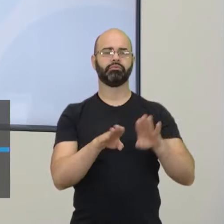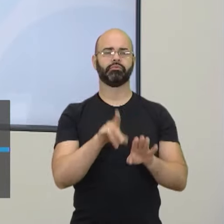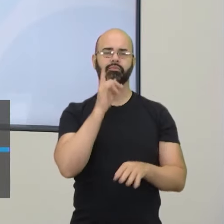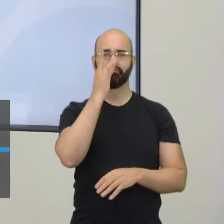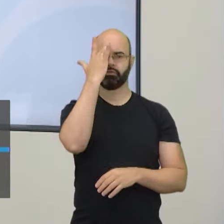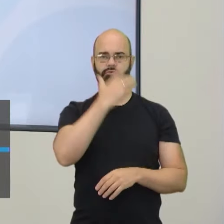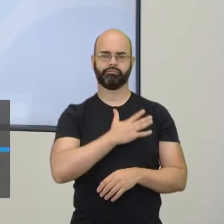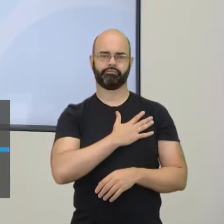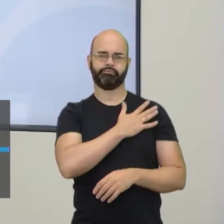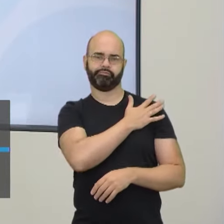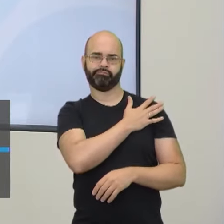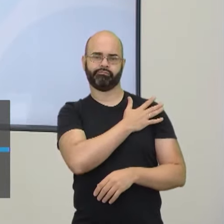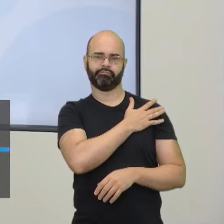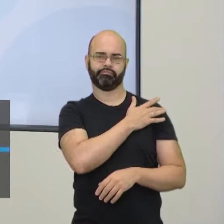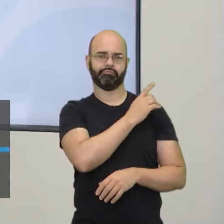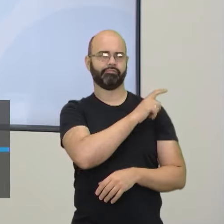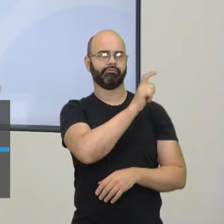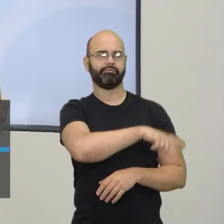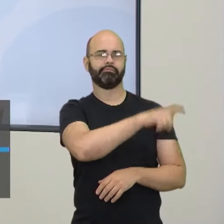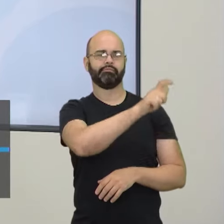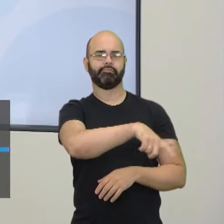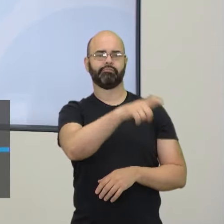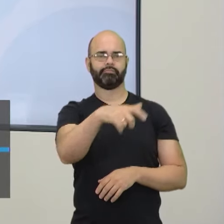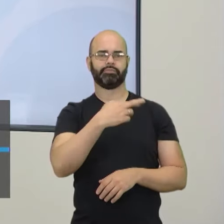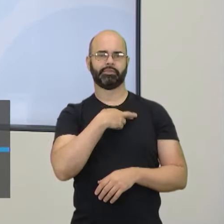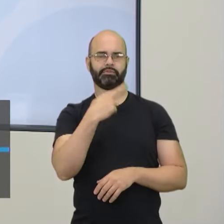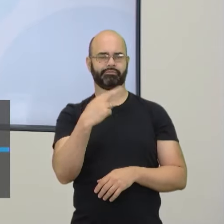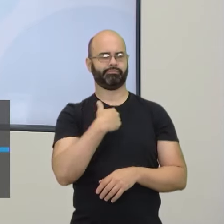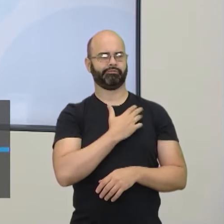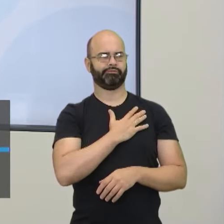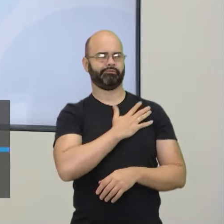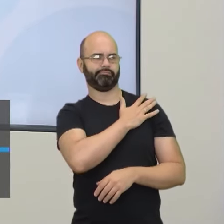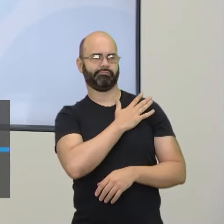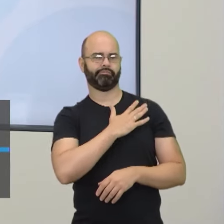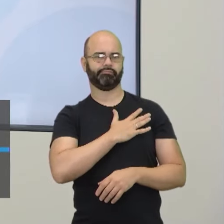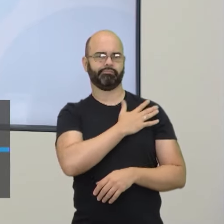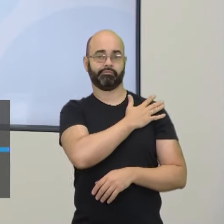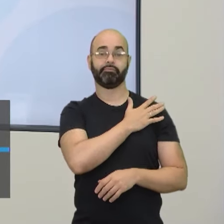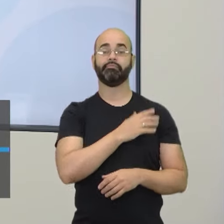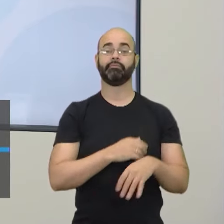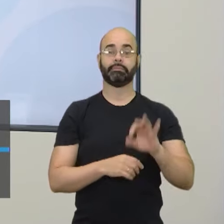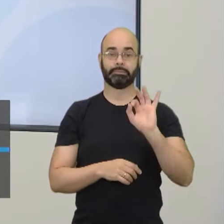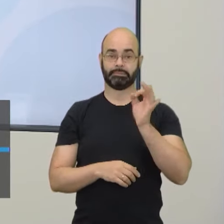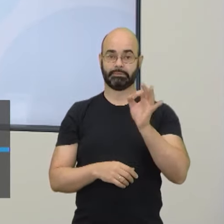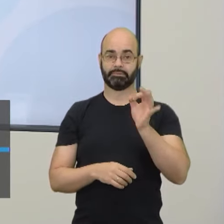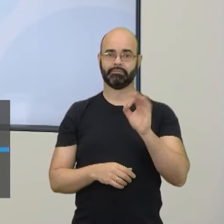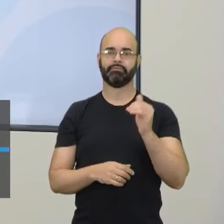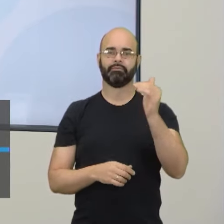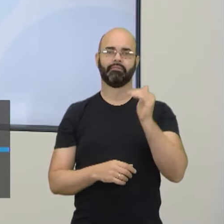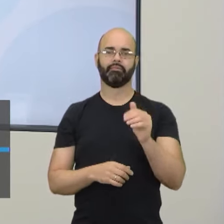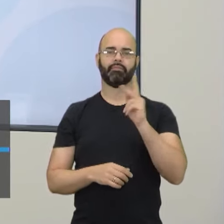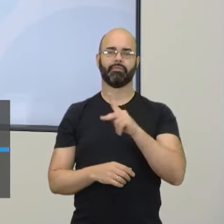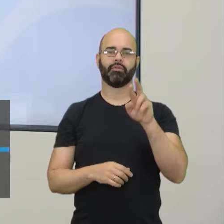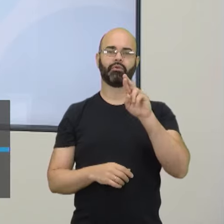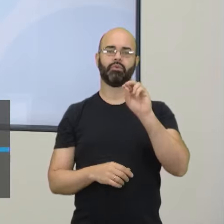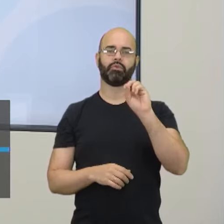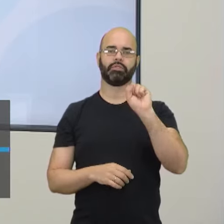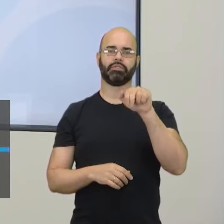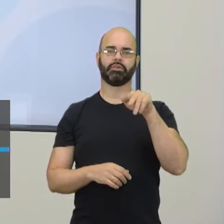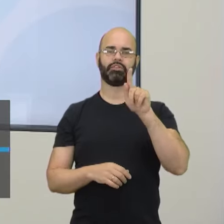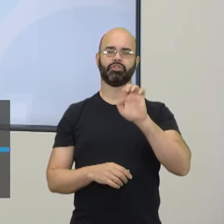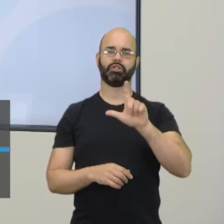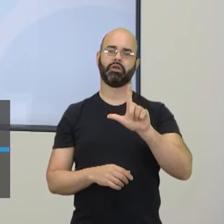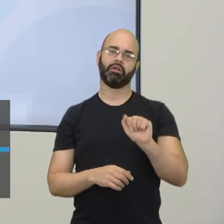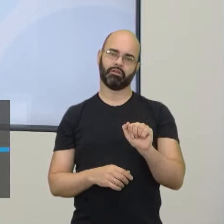Então, é um preconceito com a religião do outro, né? Perfeito. Pro Rosângela, falta